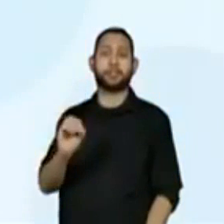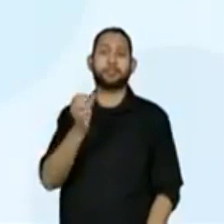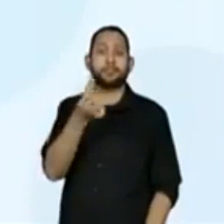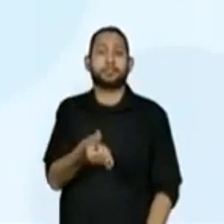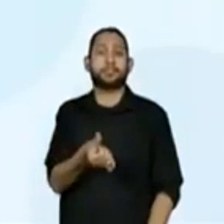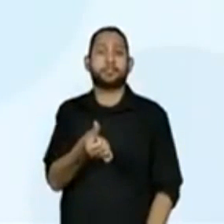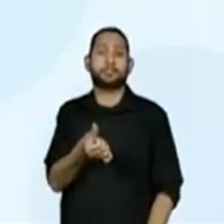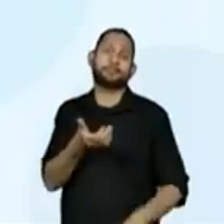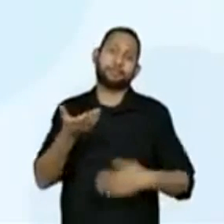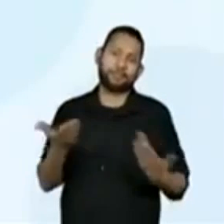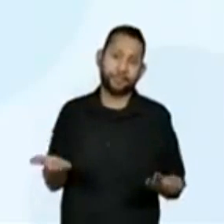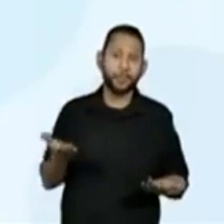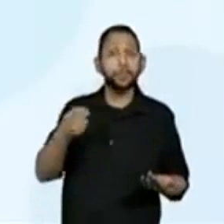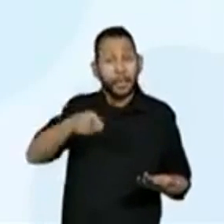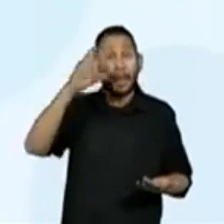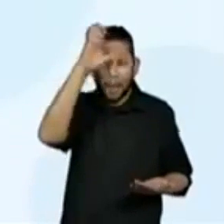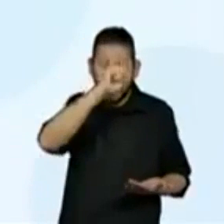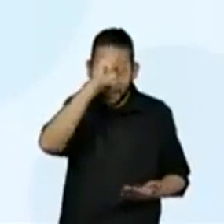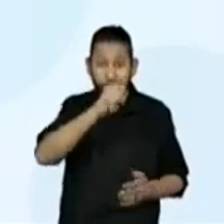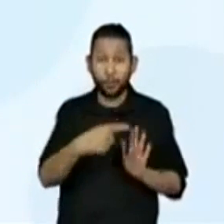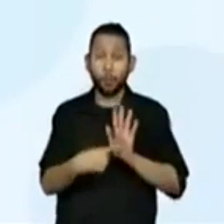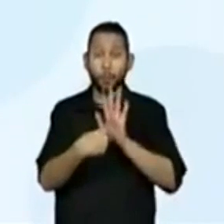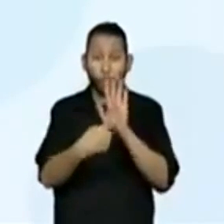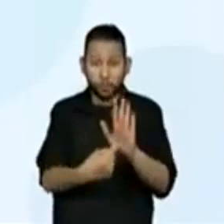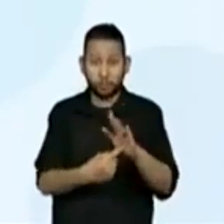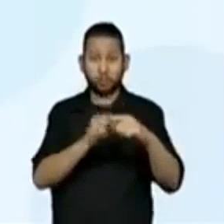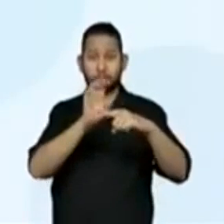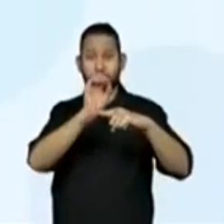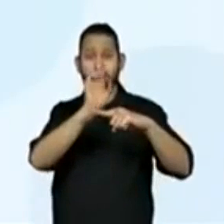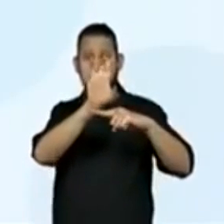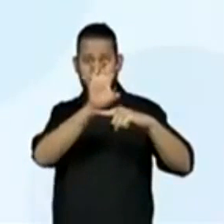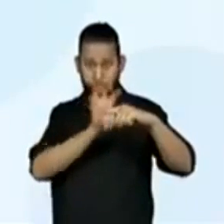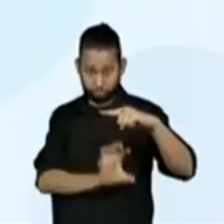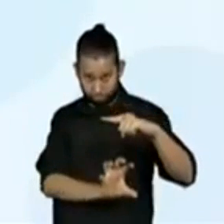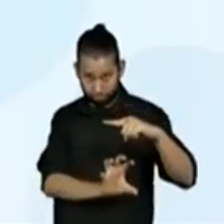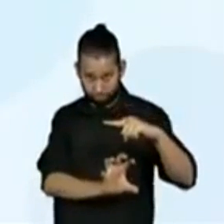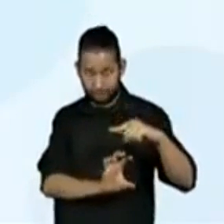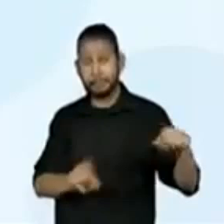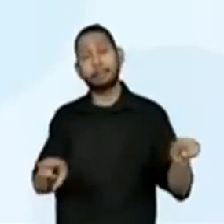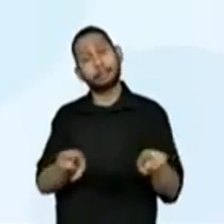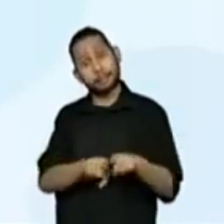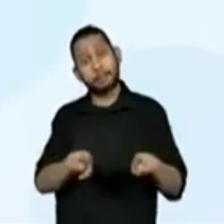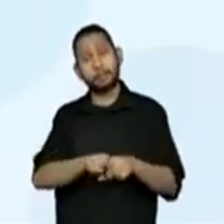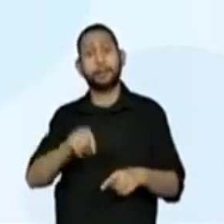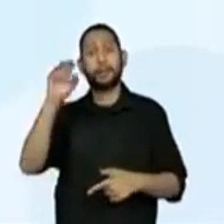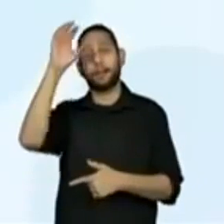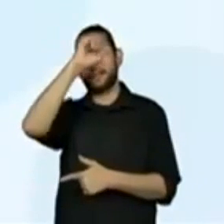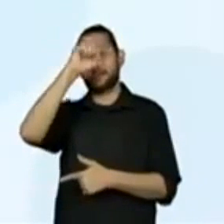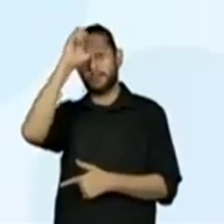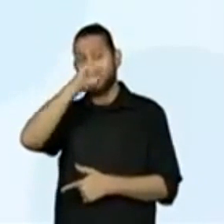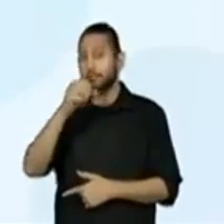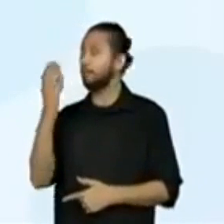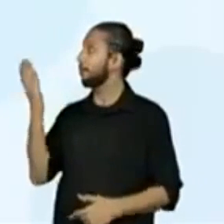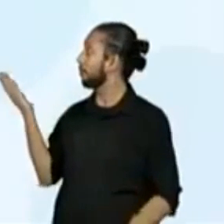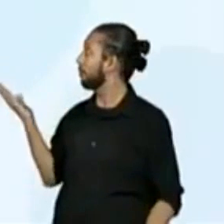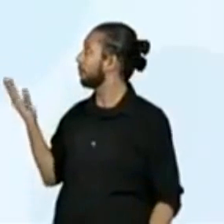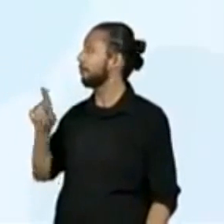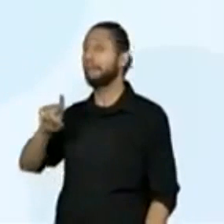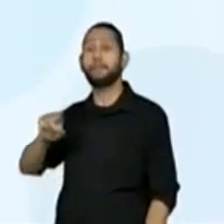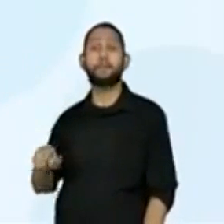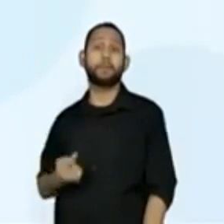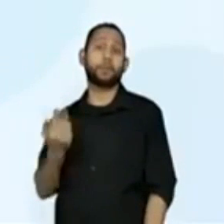que aprendemos como representar em uma fração e como encontrar